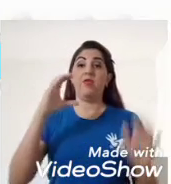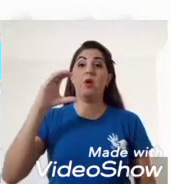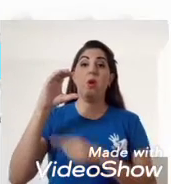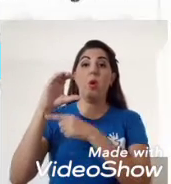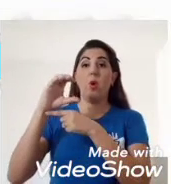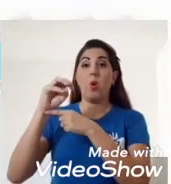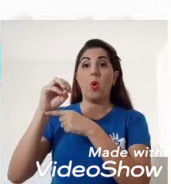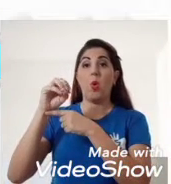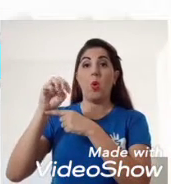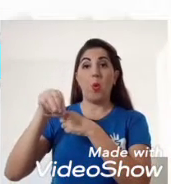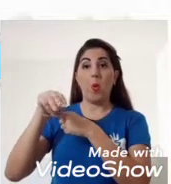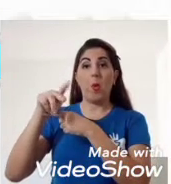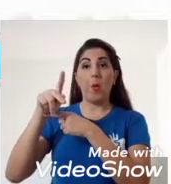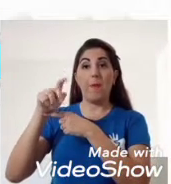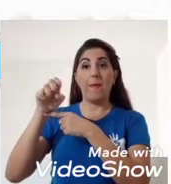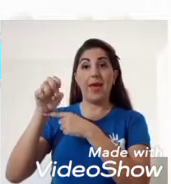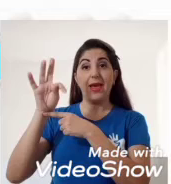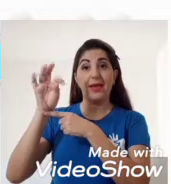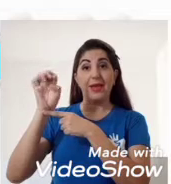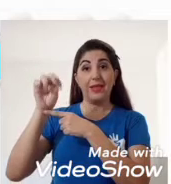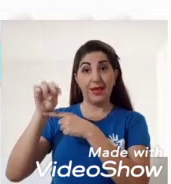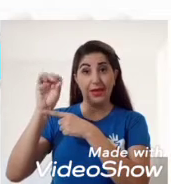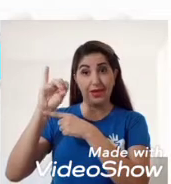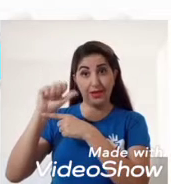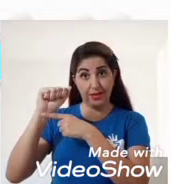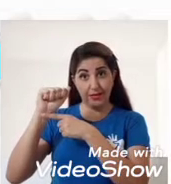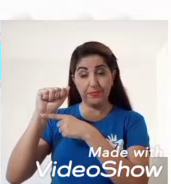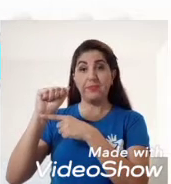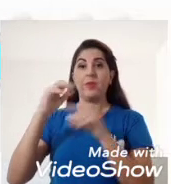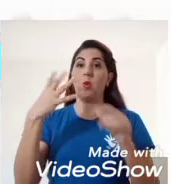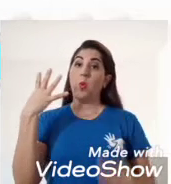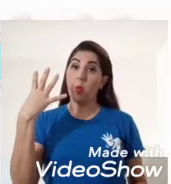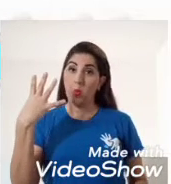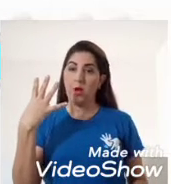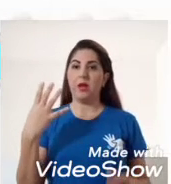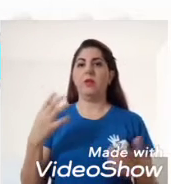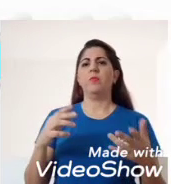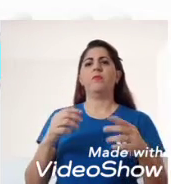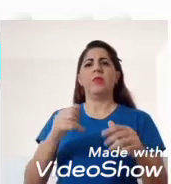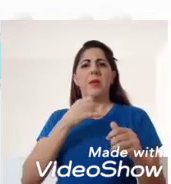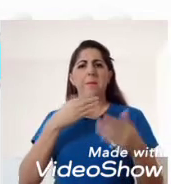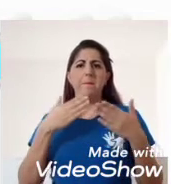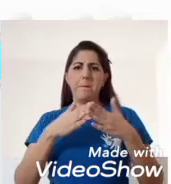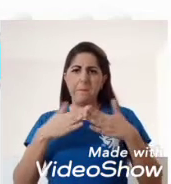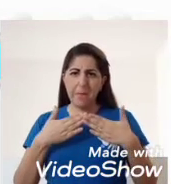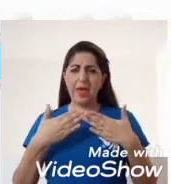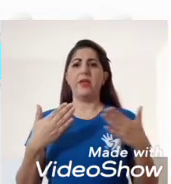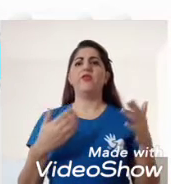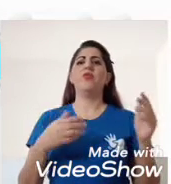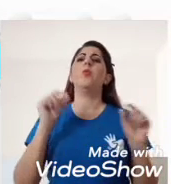competência 4 exige que o candidato demonstre conhecimento dos mecanismos linguísticos